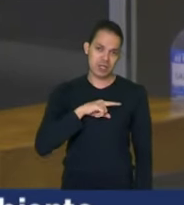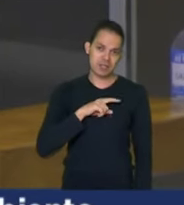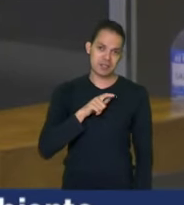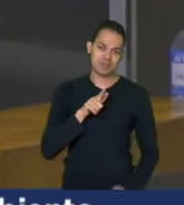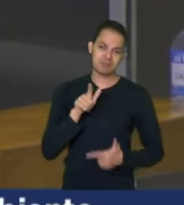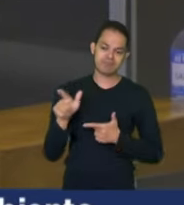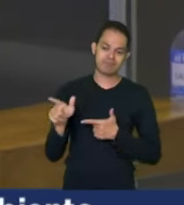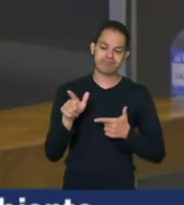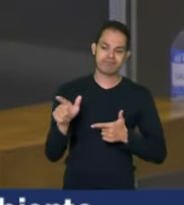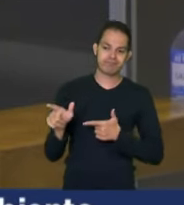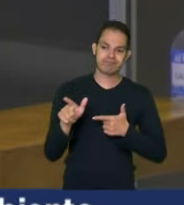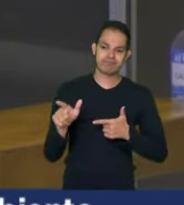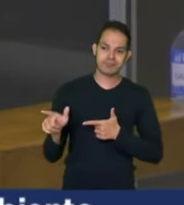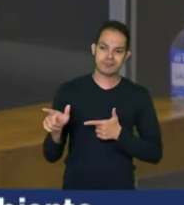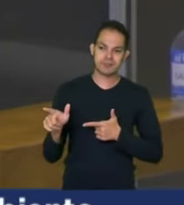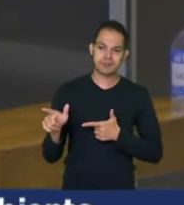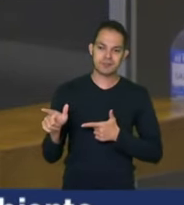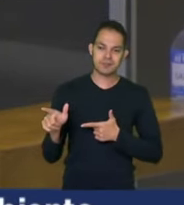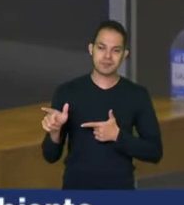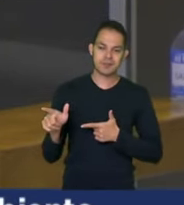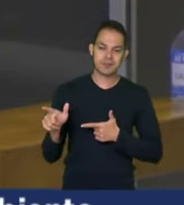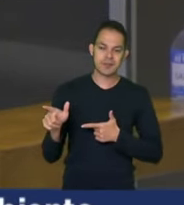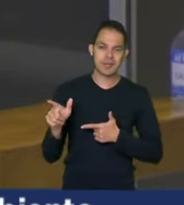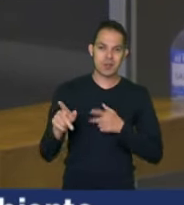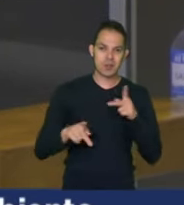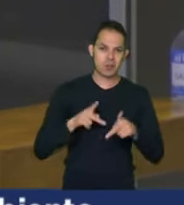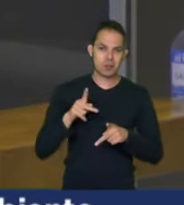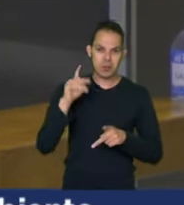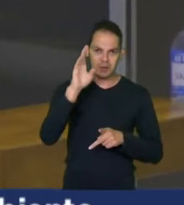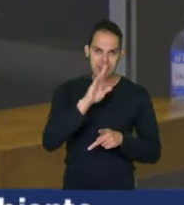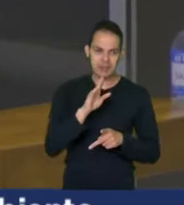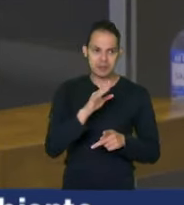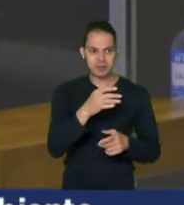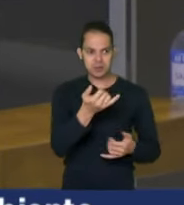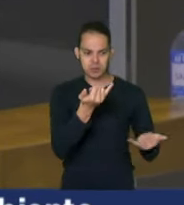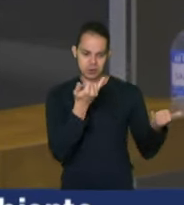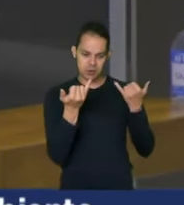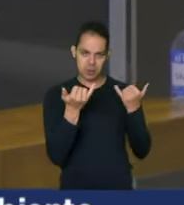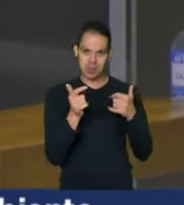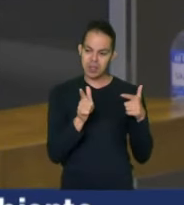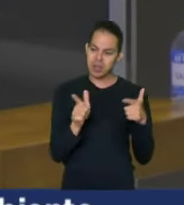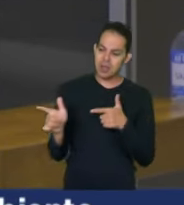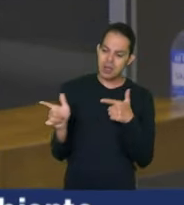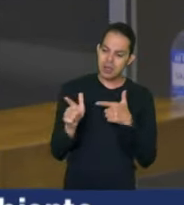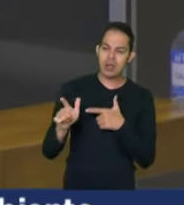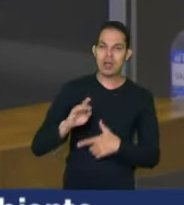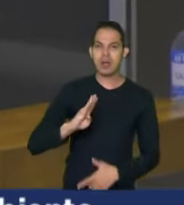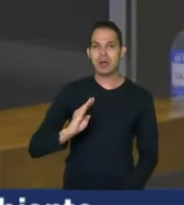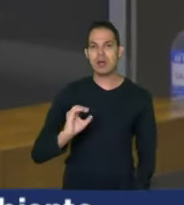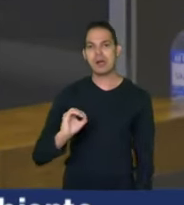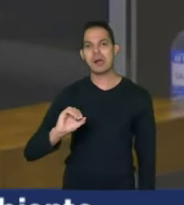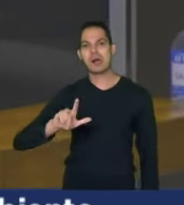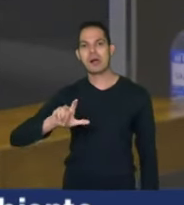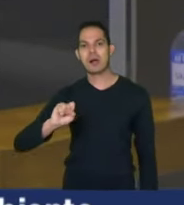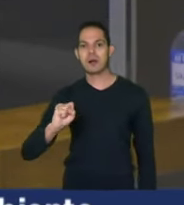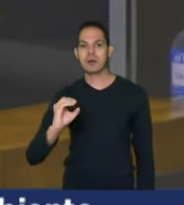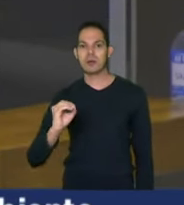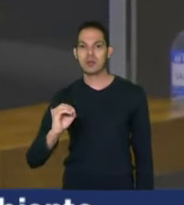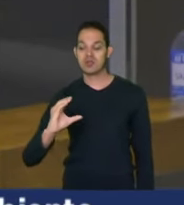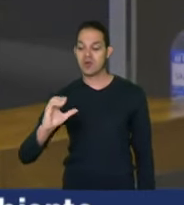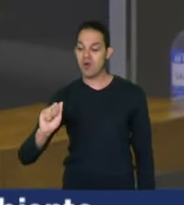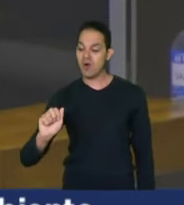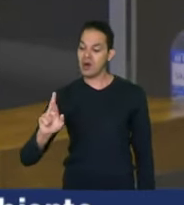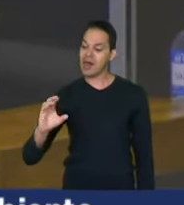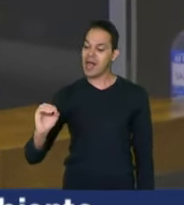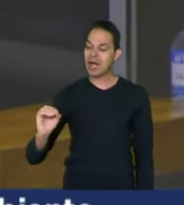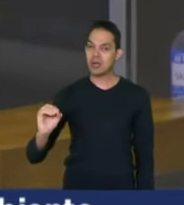partir da audição do povo brasileiro, chamamos já de bolso caro. Porque está caro a comida, está